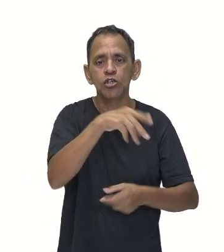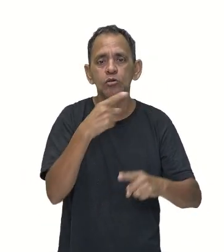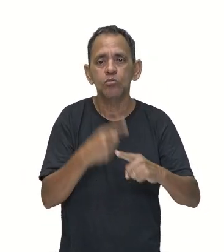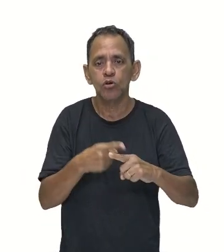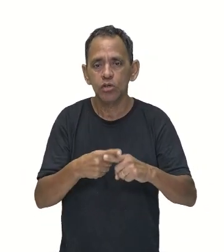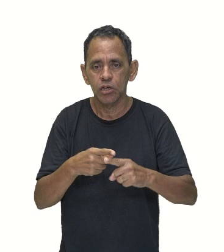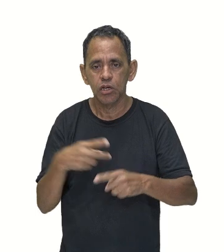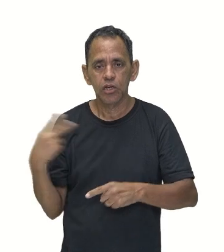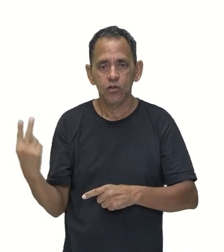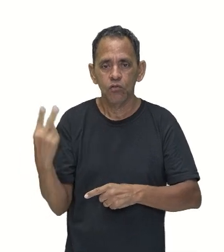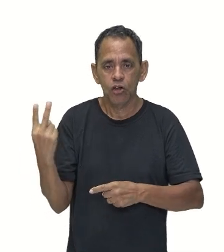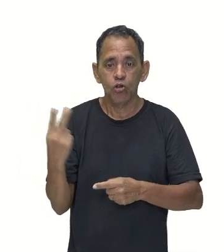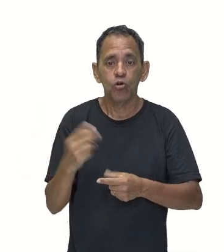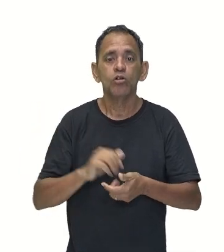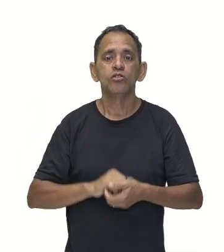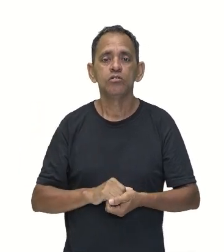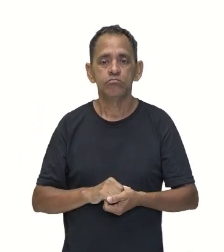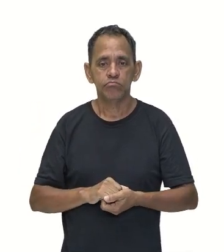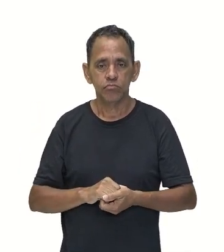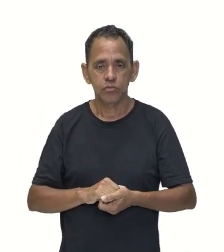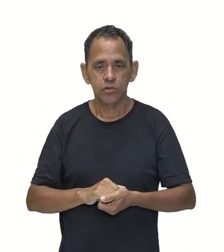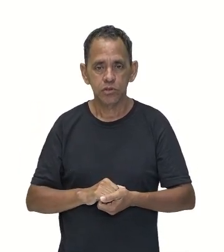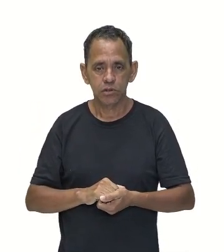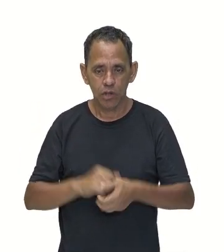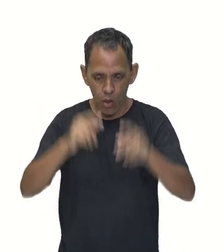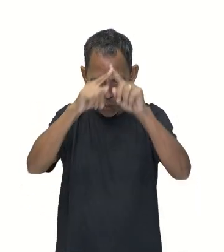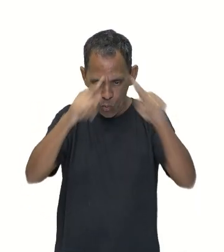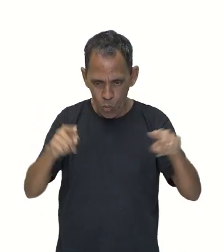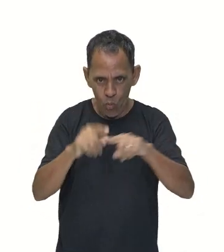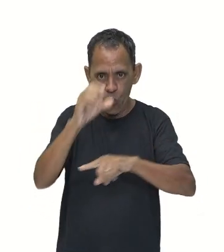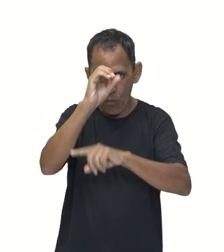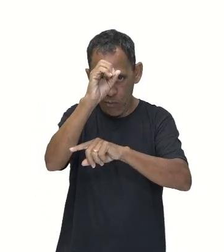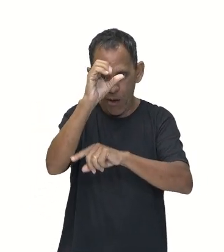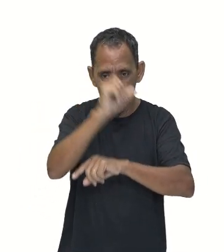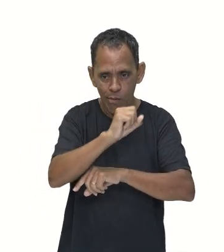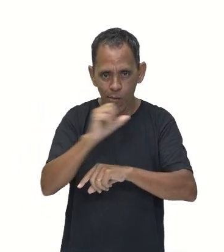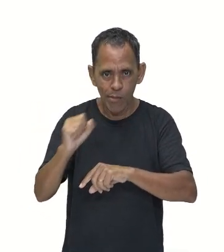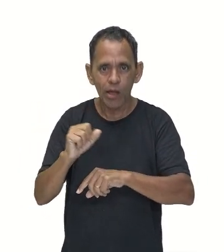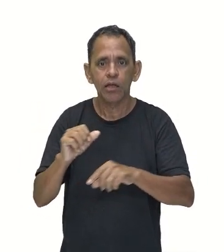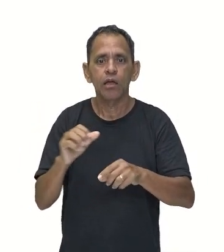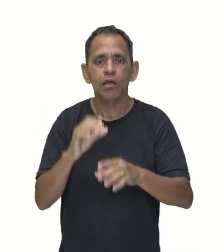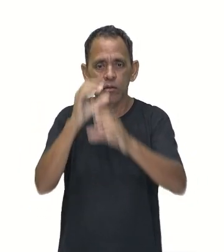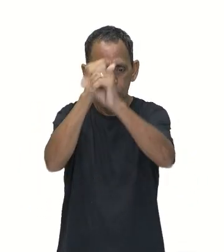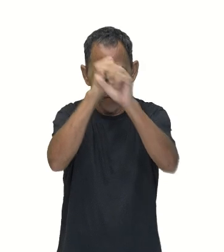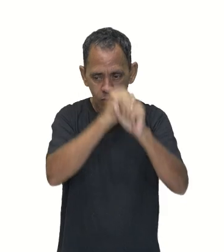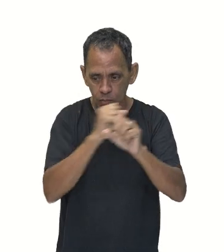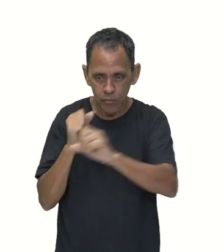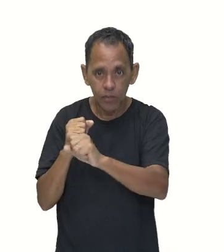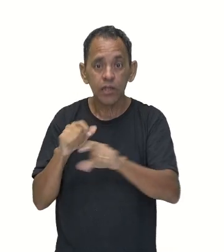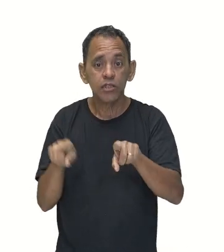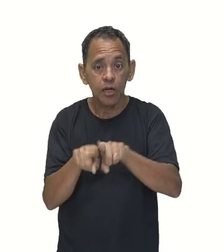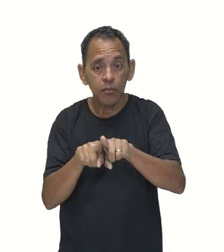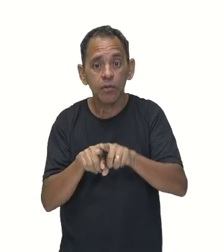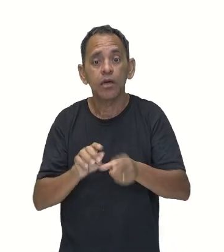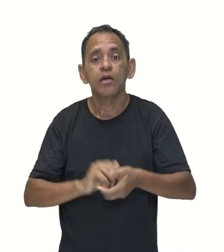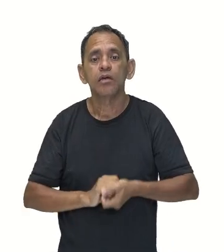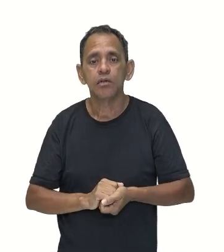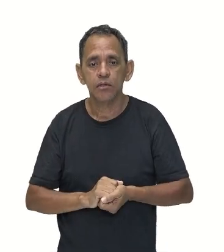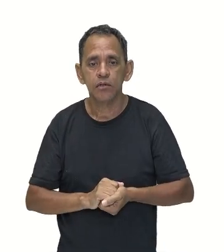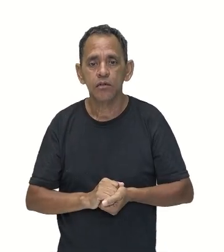seno, cosseno e tangente, são números que não têm unidade de medida, né? São números puros. Então, aí vale